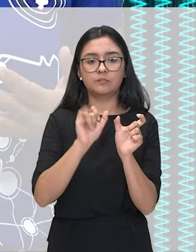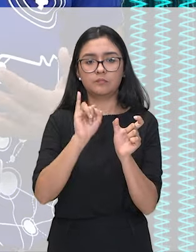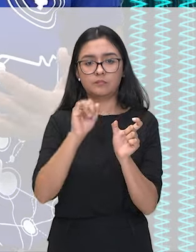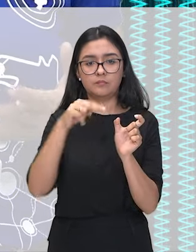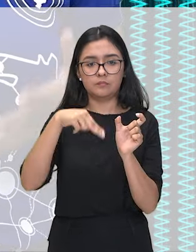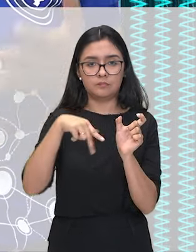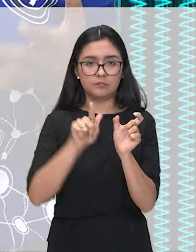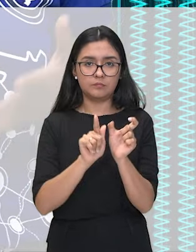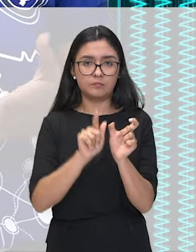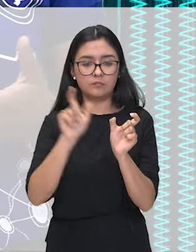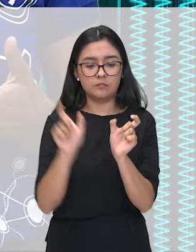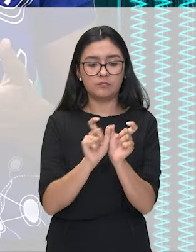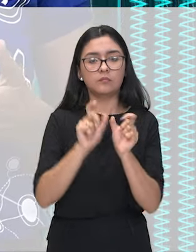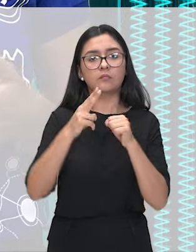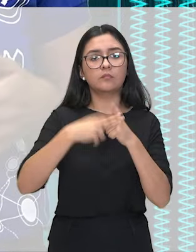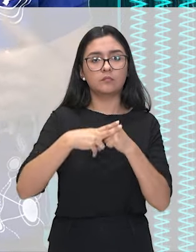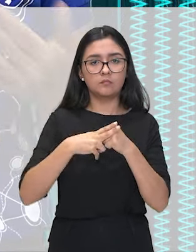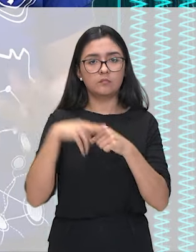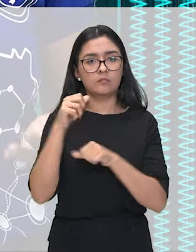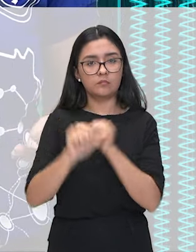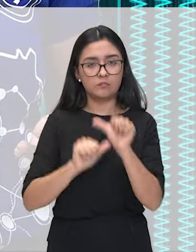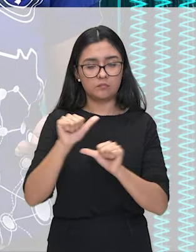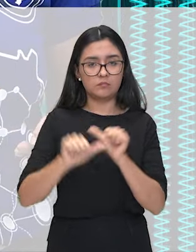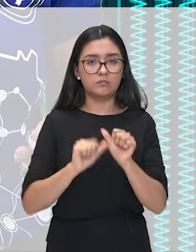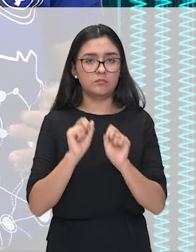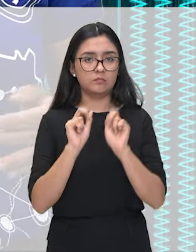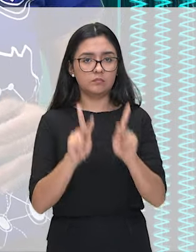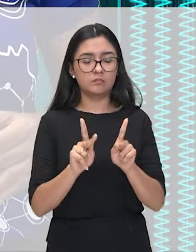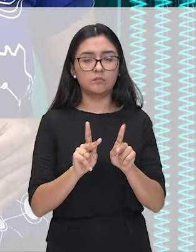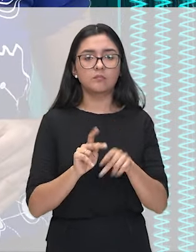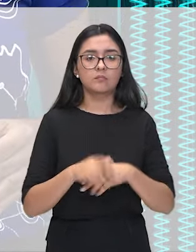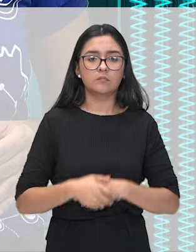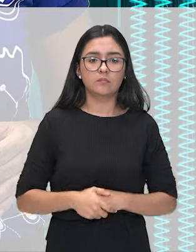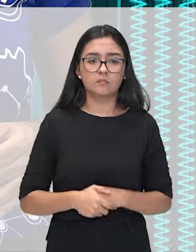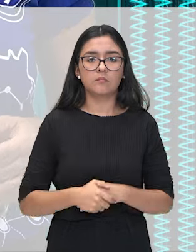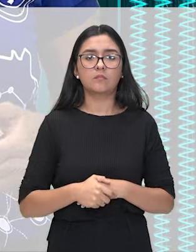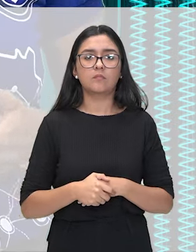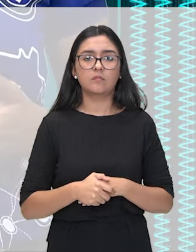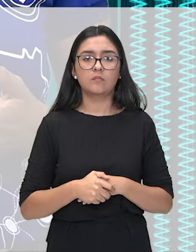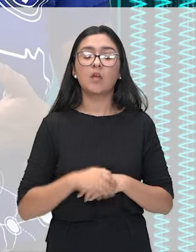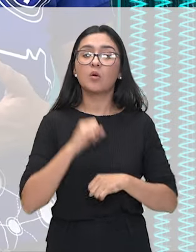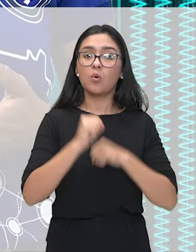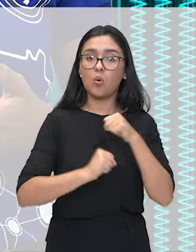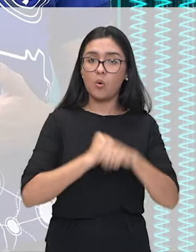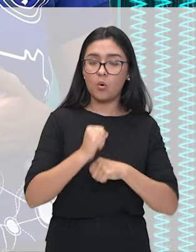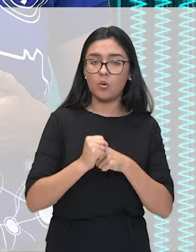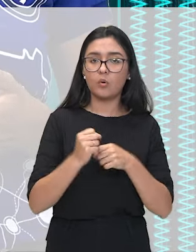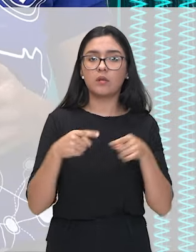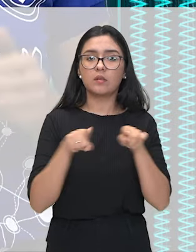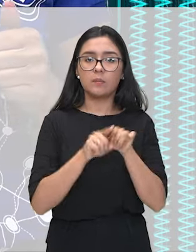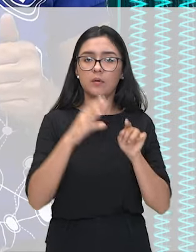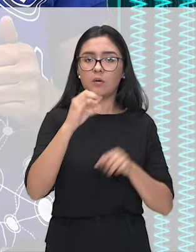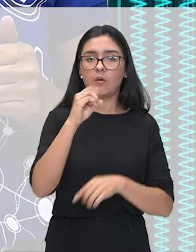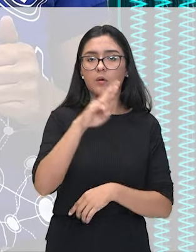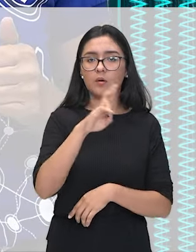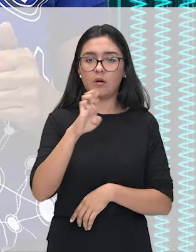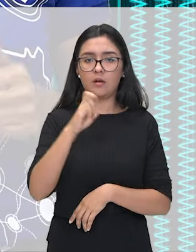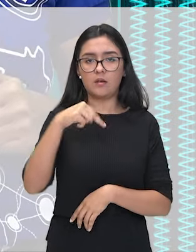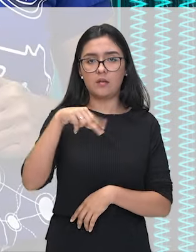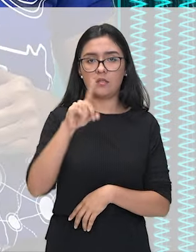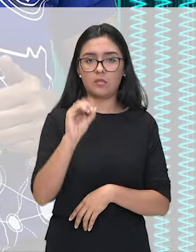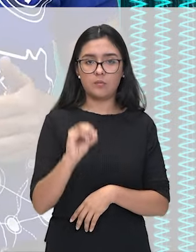Ao Verbo E aí fica no gerúndio Run correr Running correndo